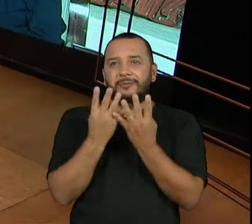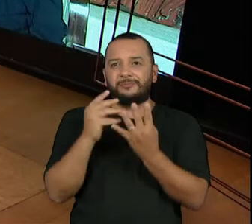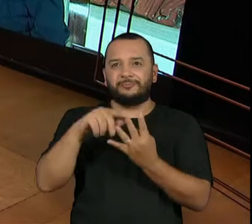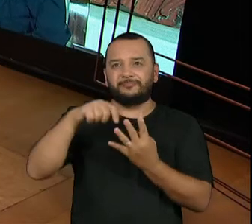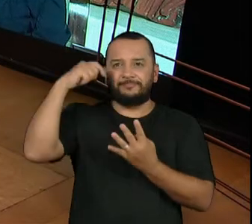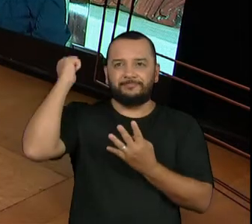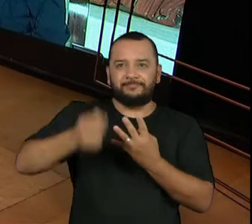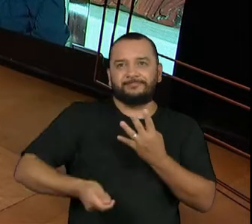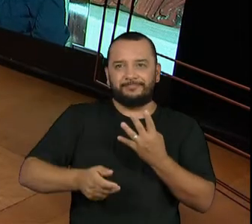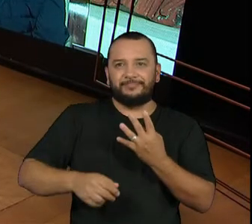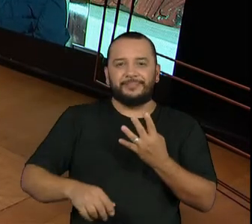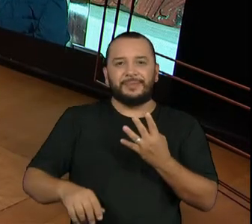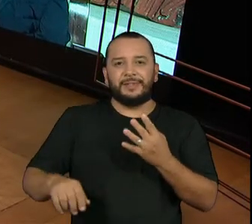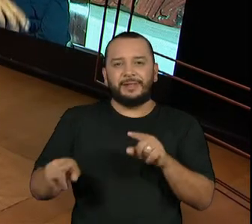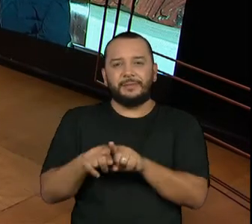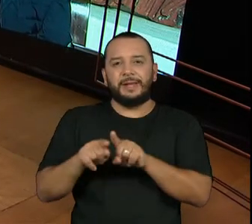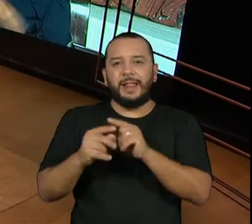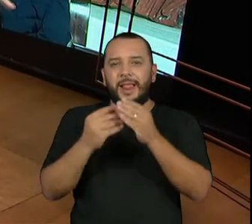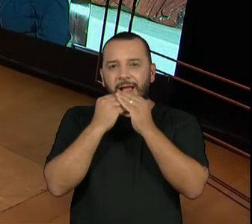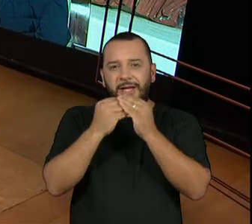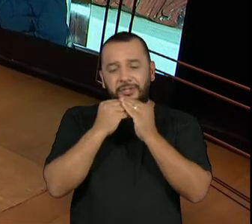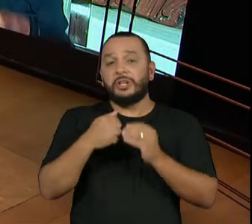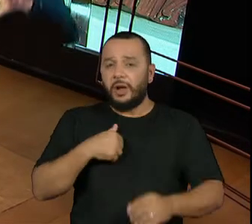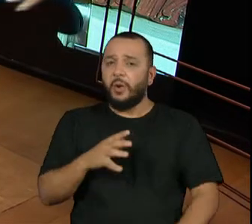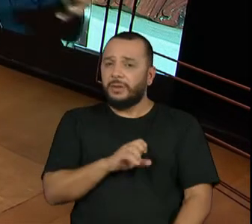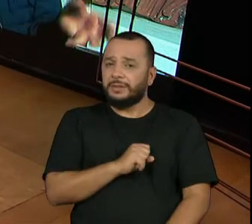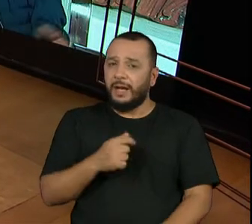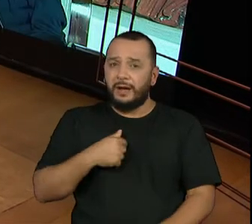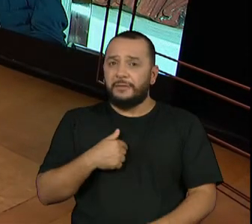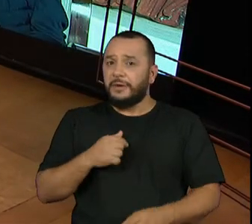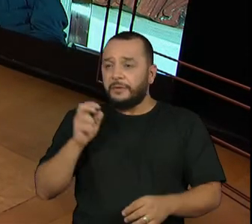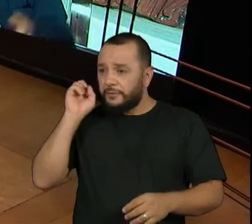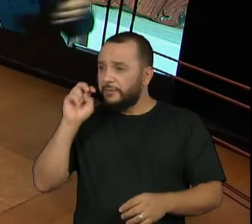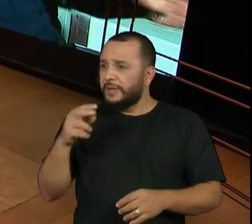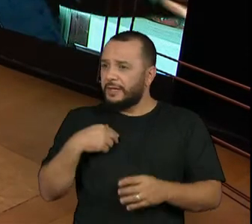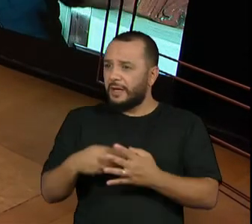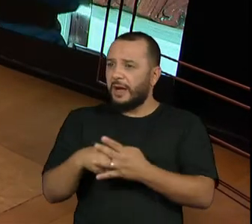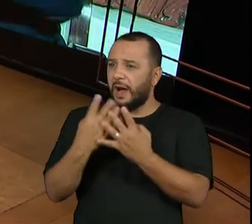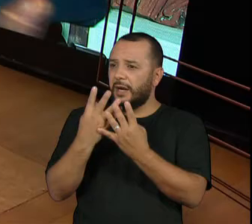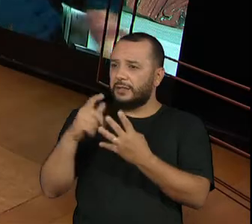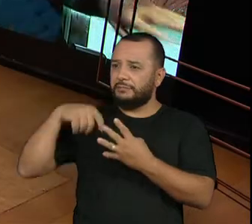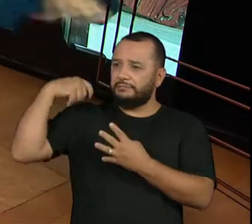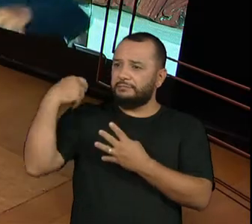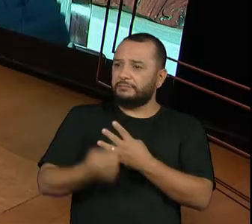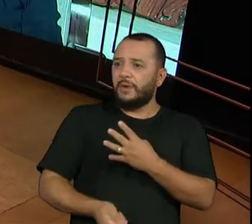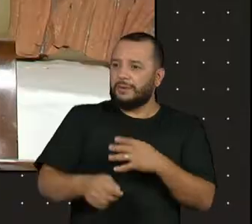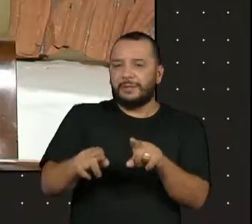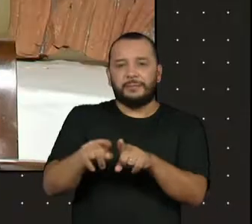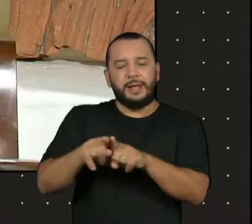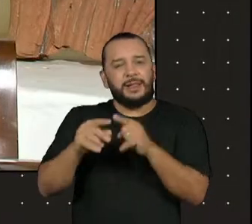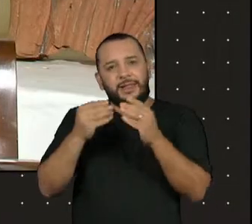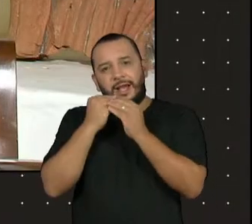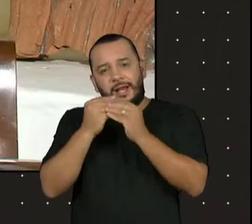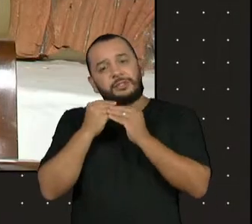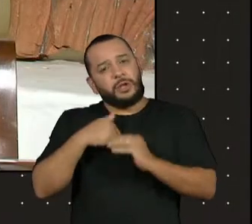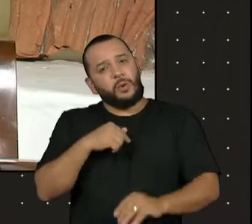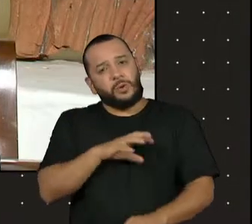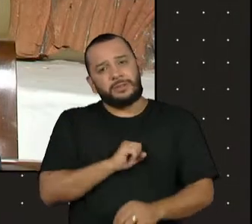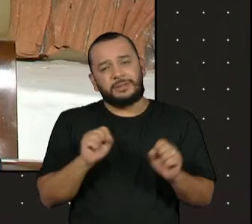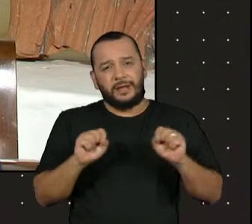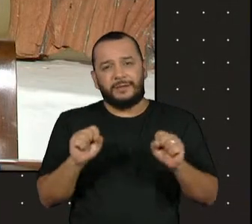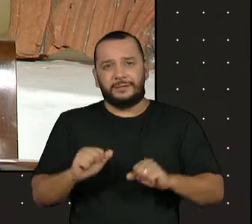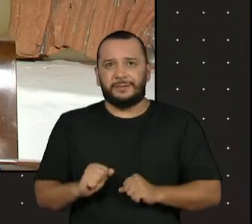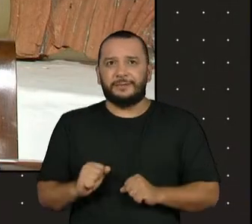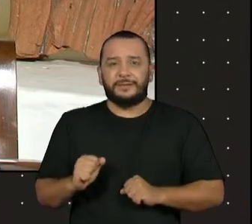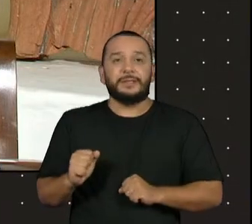Eu adorava, por exemplo, quando era na minha casa, que eu tomava um lanche formidável, porque fazia o jogo do pife-pafe, aquelas senhoras elegantes, e eu tomava um